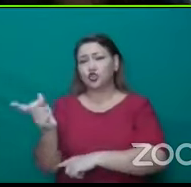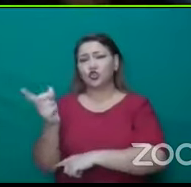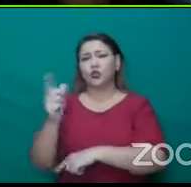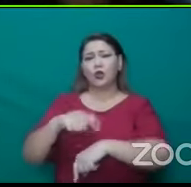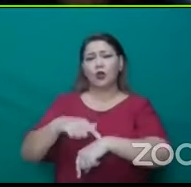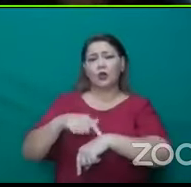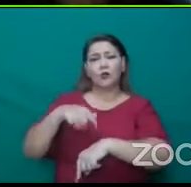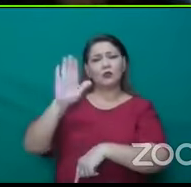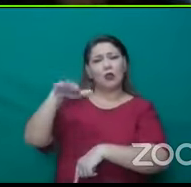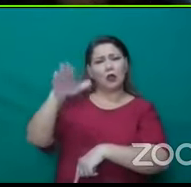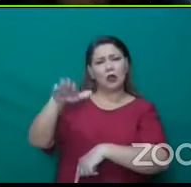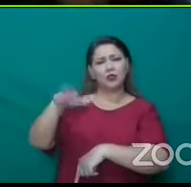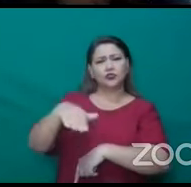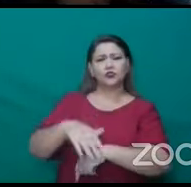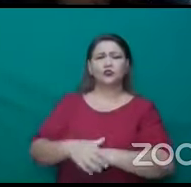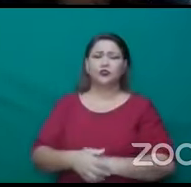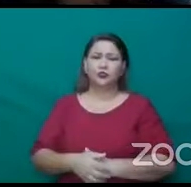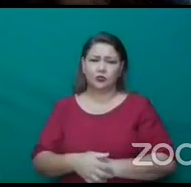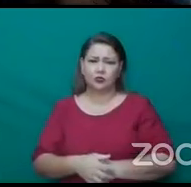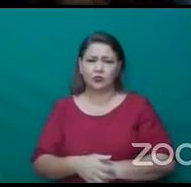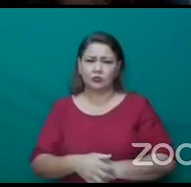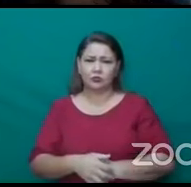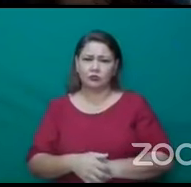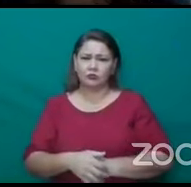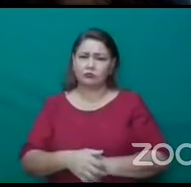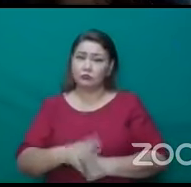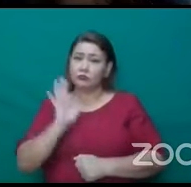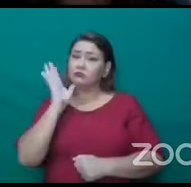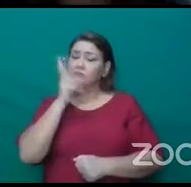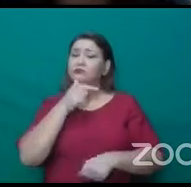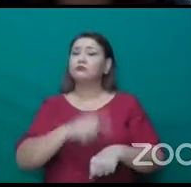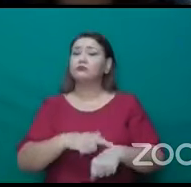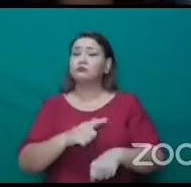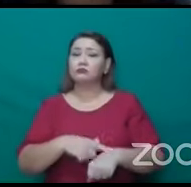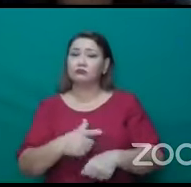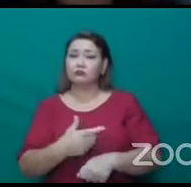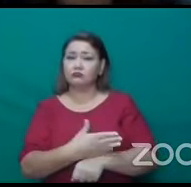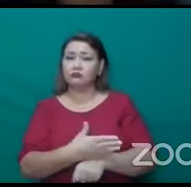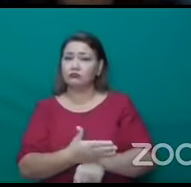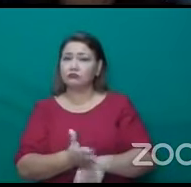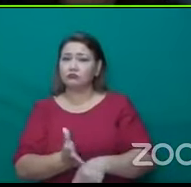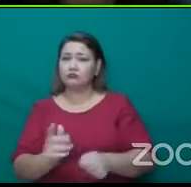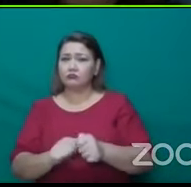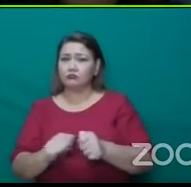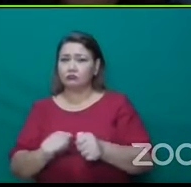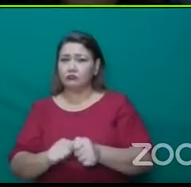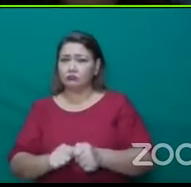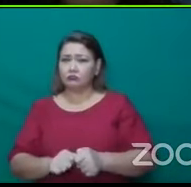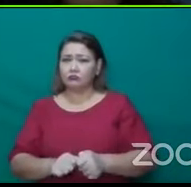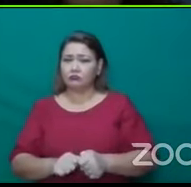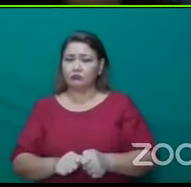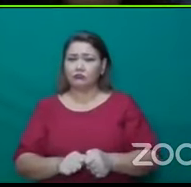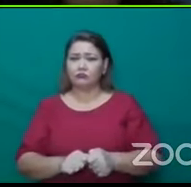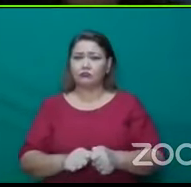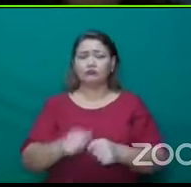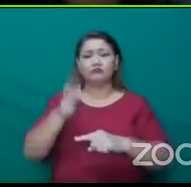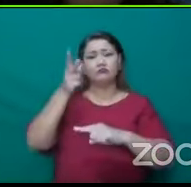né? E demorou quanto tempo para fazer todo o filme? As gravações